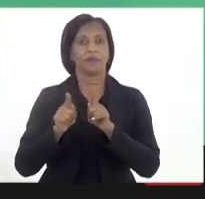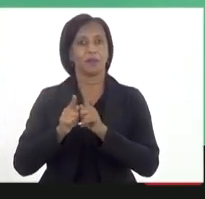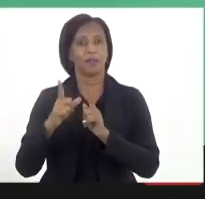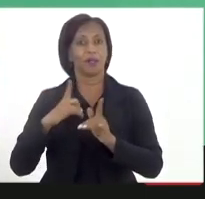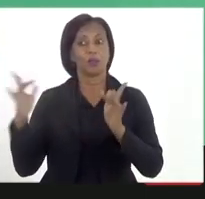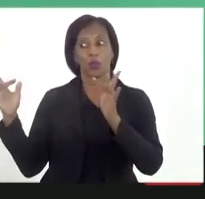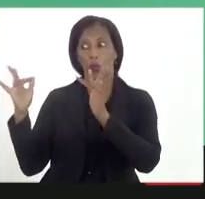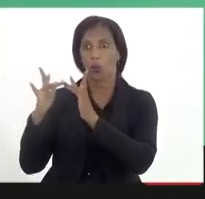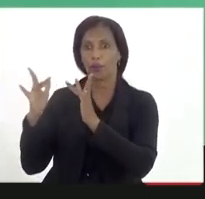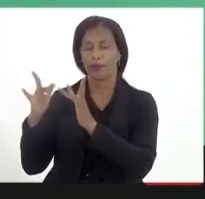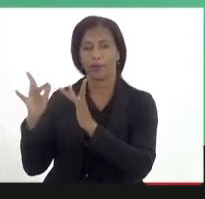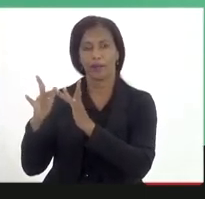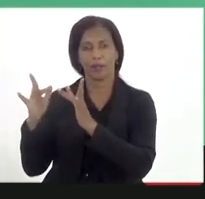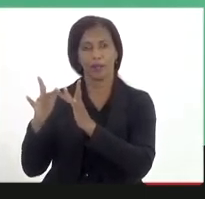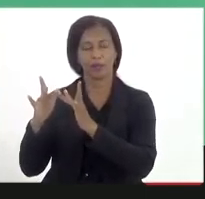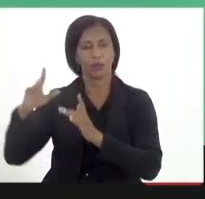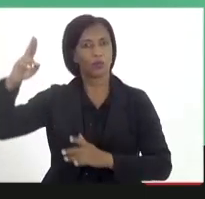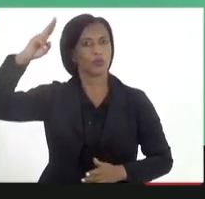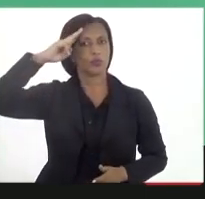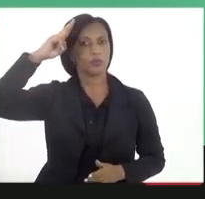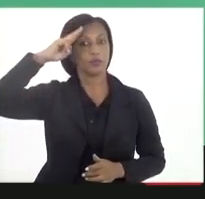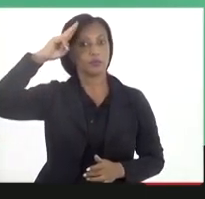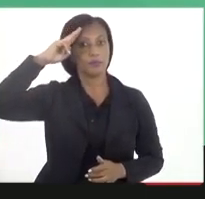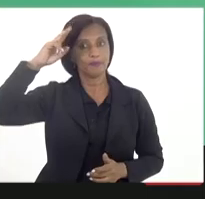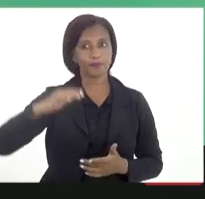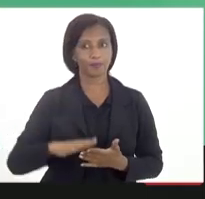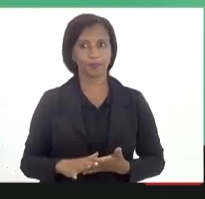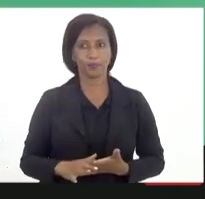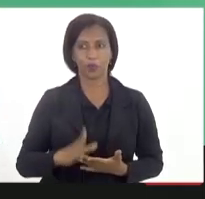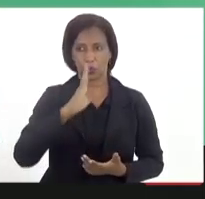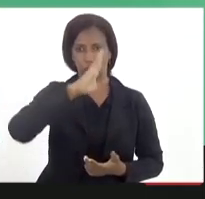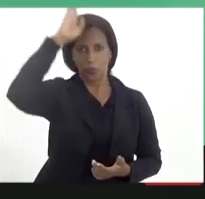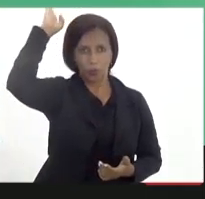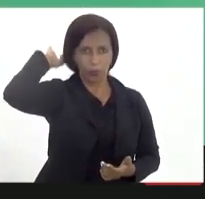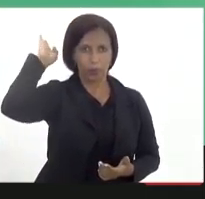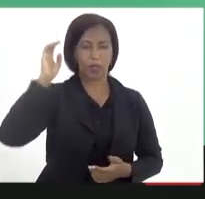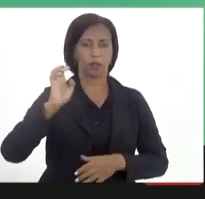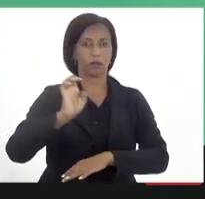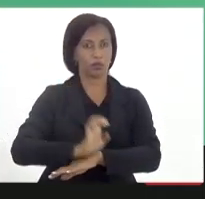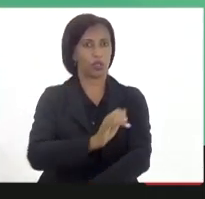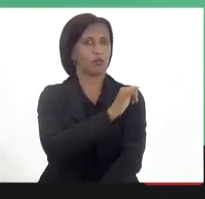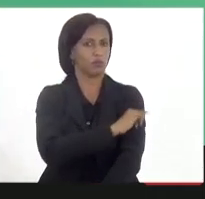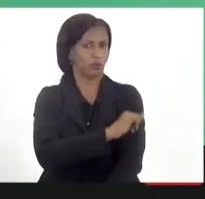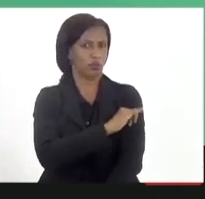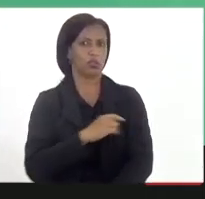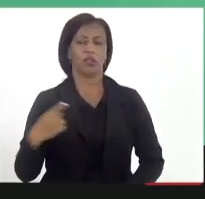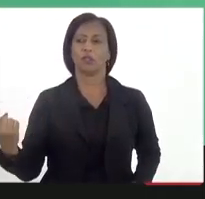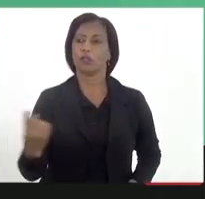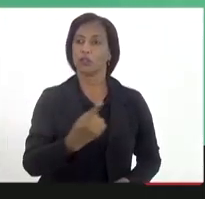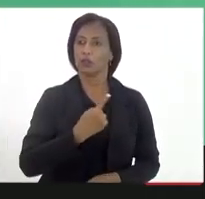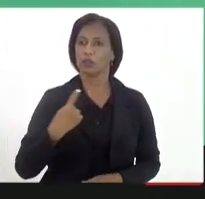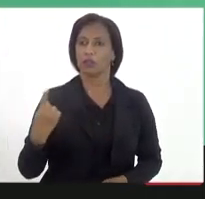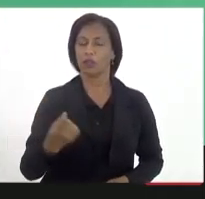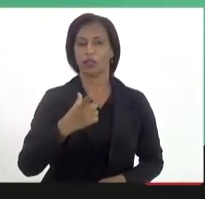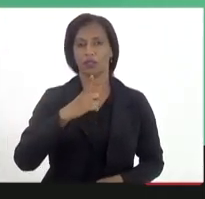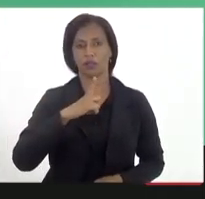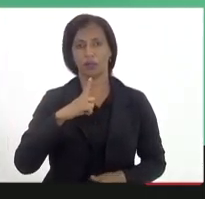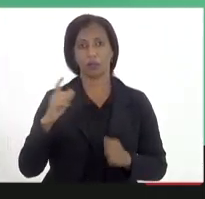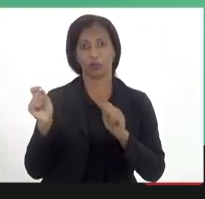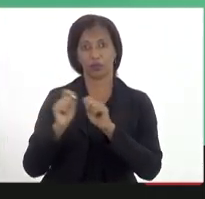contato como militares da do Corpo de Bombeiros aqui do Rio de Janeiro nós devemos é